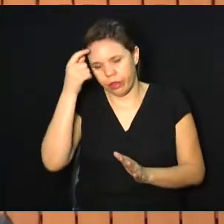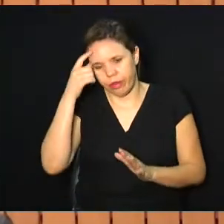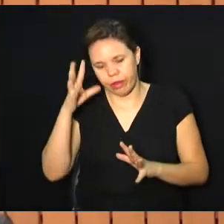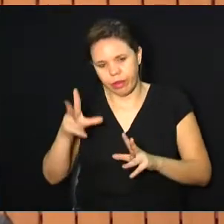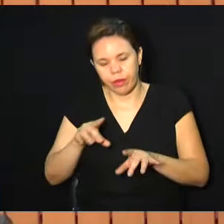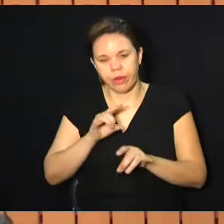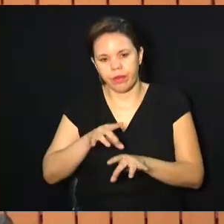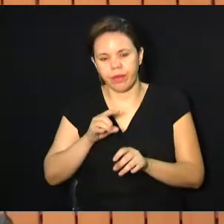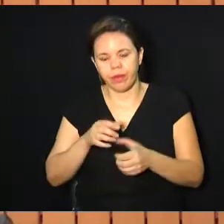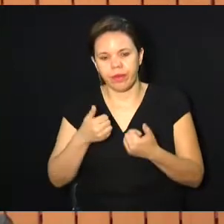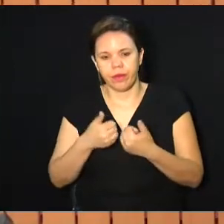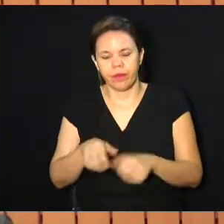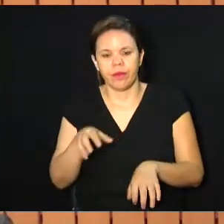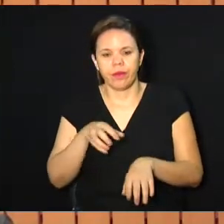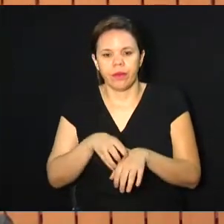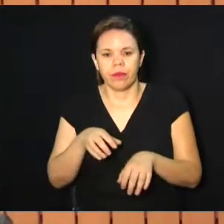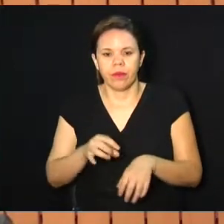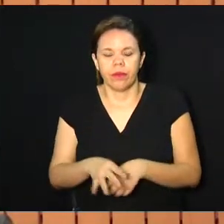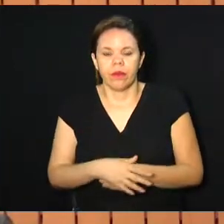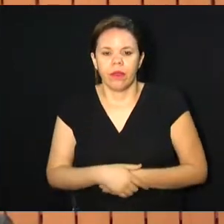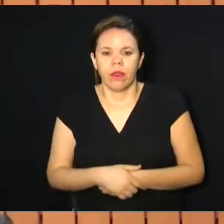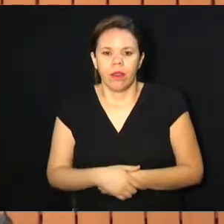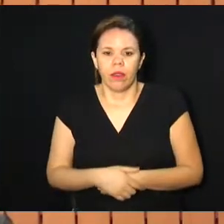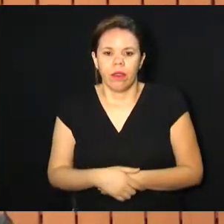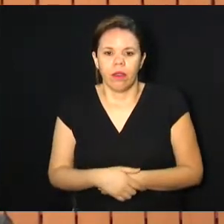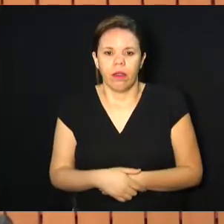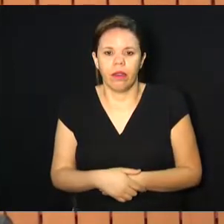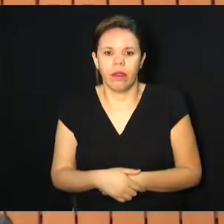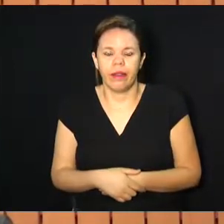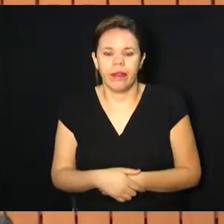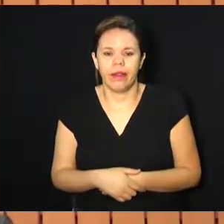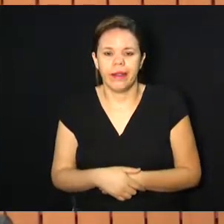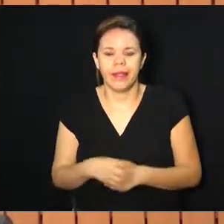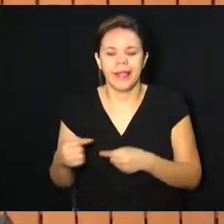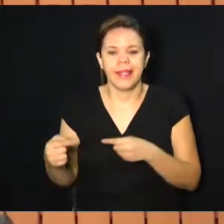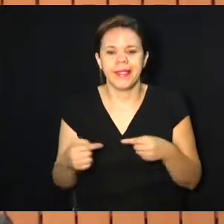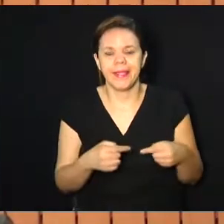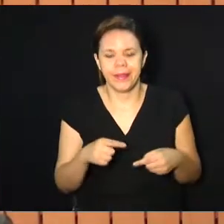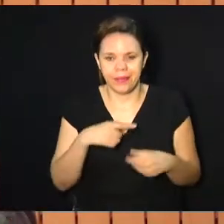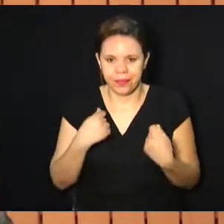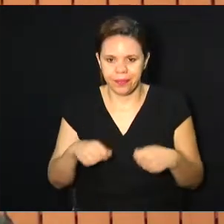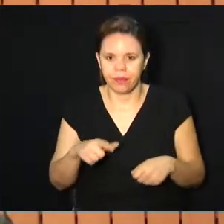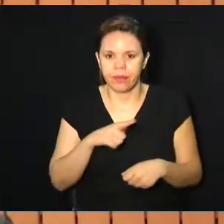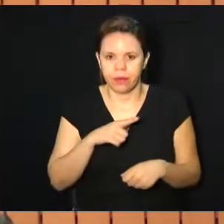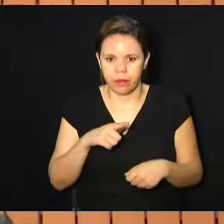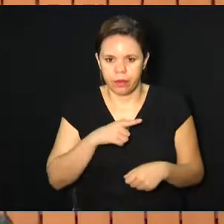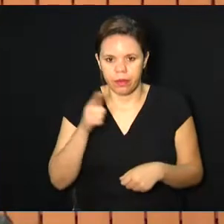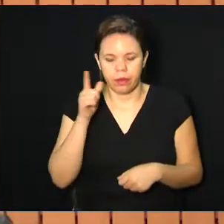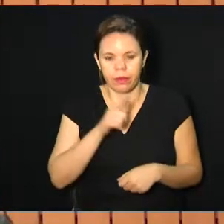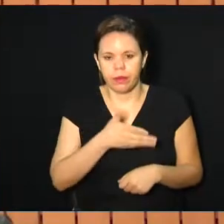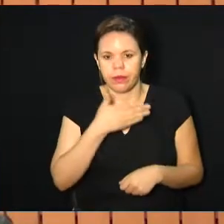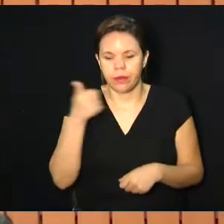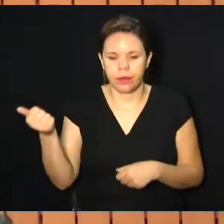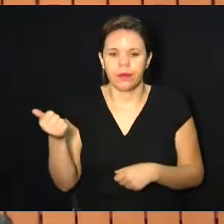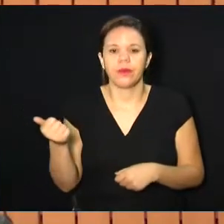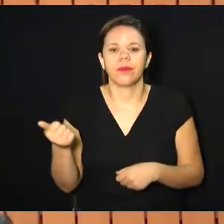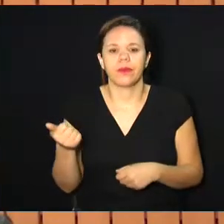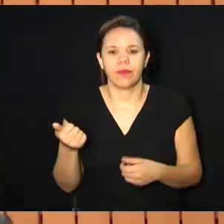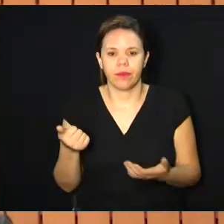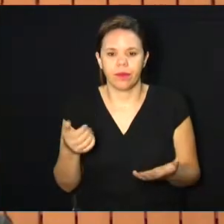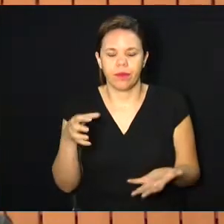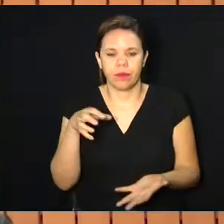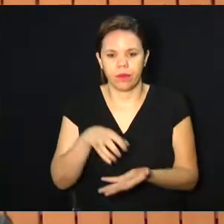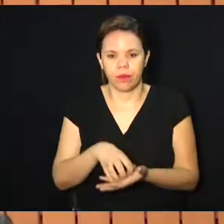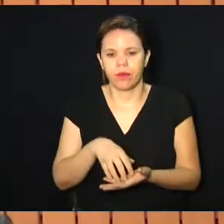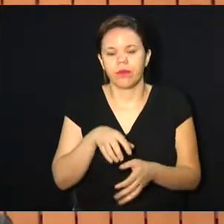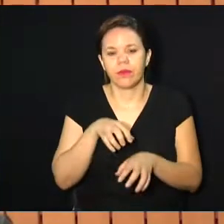técnica de transportes, com só pouquíssimas exceções, de que a competitividade tem que ser para conseguir o mercado, e aí o órgão de transporte